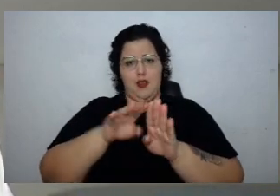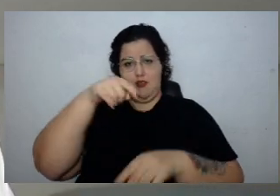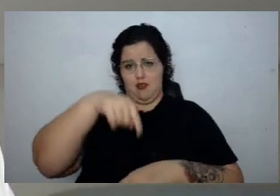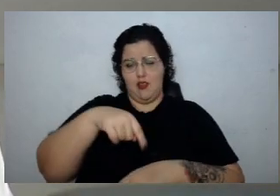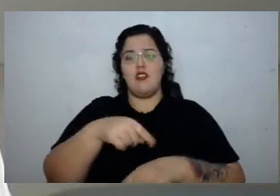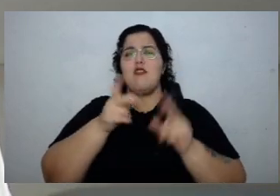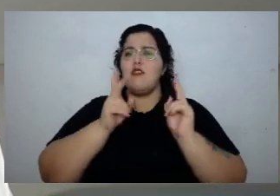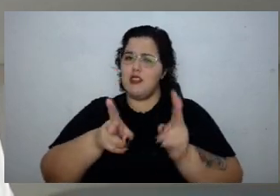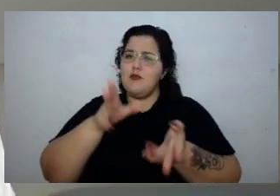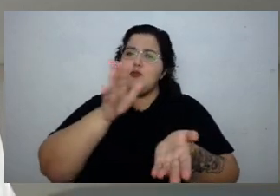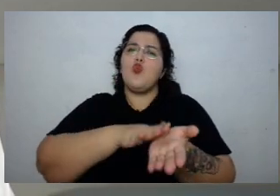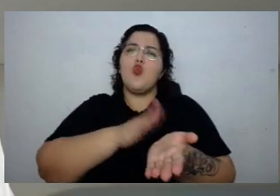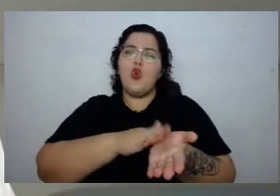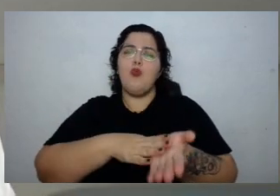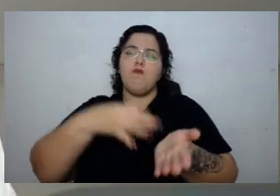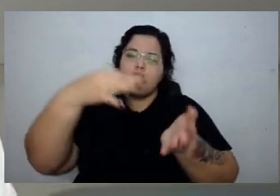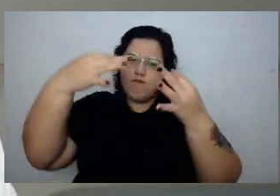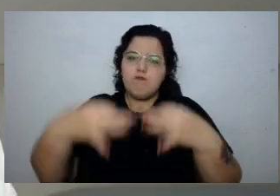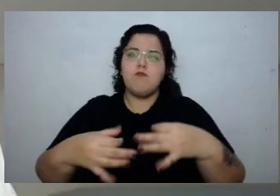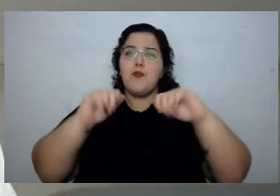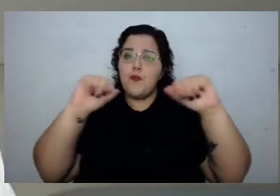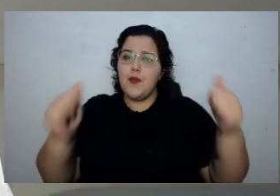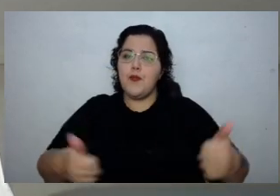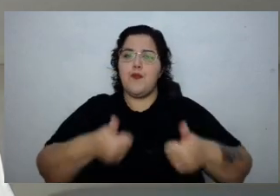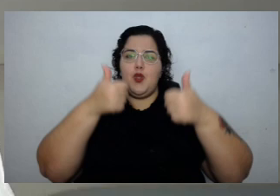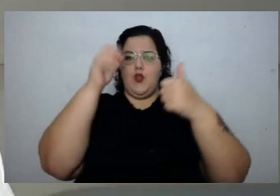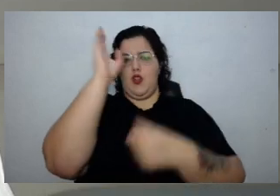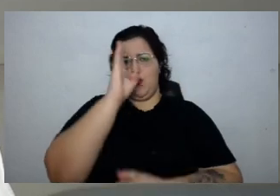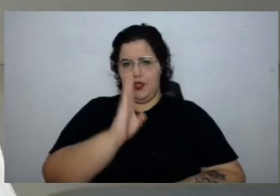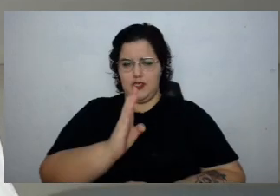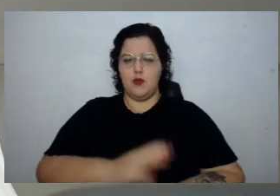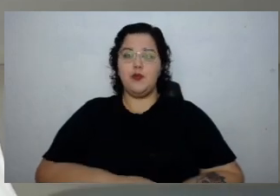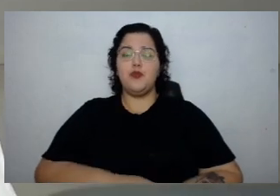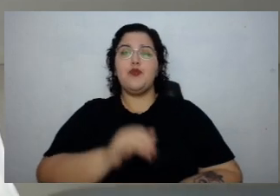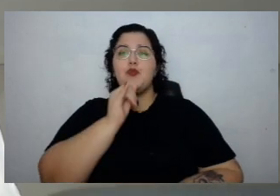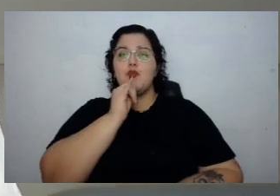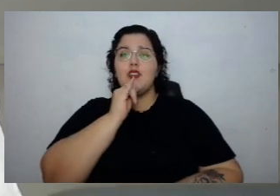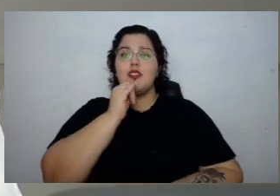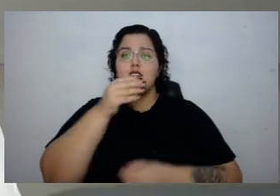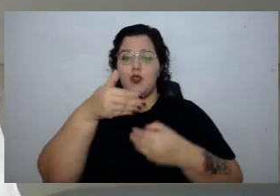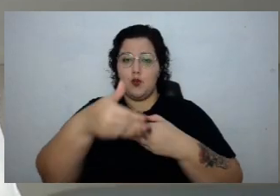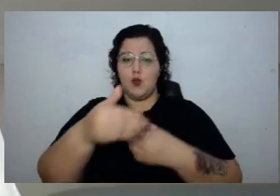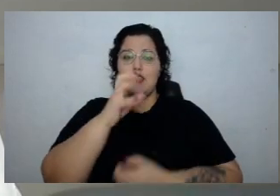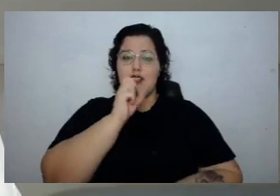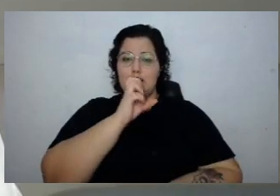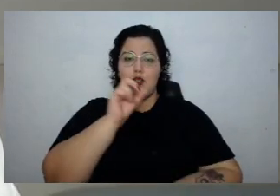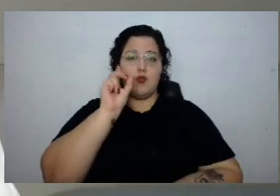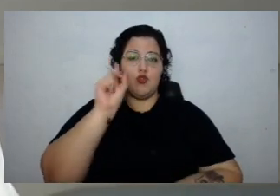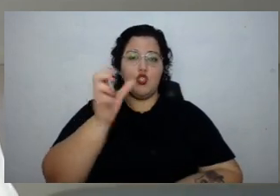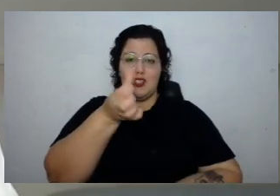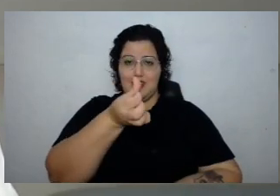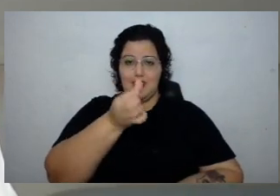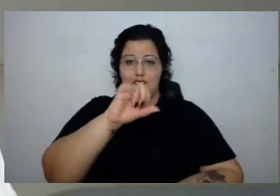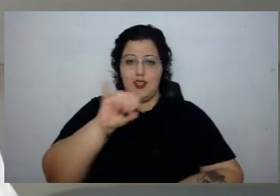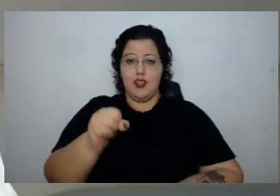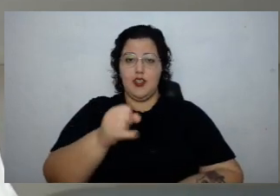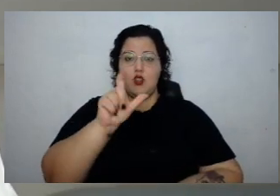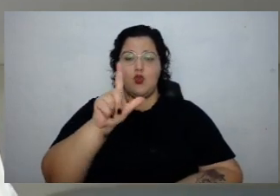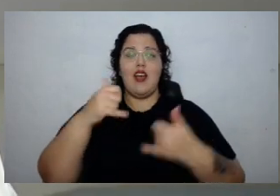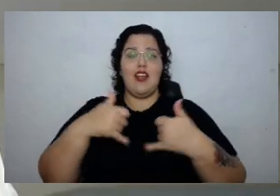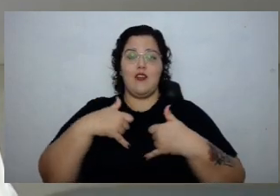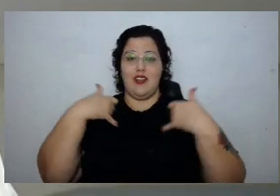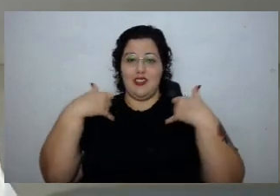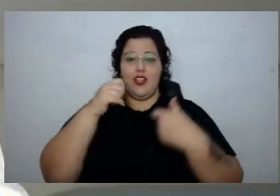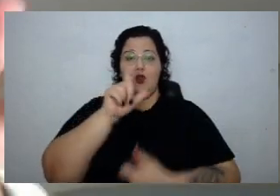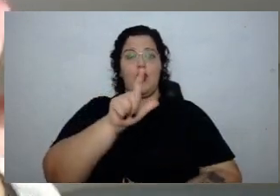PCD, nós vamos sempre cobrar que algo melhor venha no Brasil. Nós temos, por exemplo, agora no sábado, dia 6 de julho, o aniversário